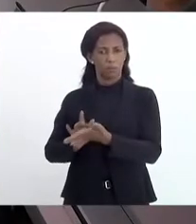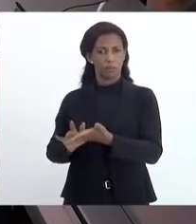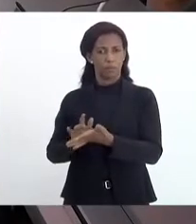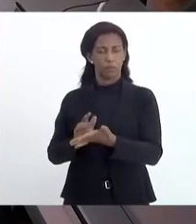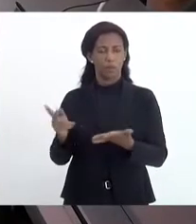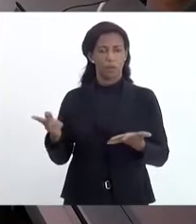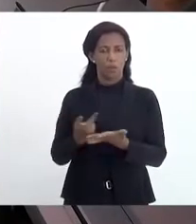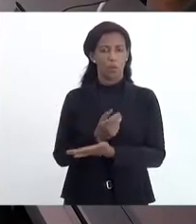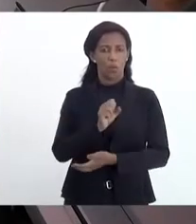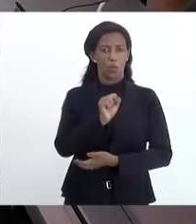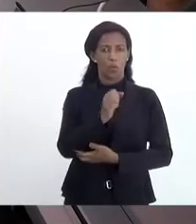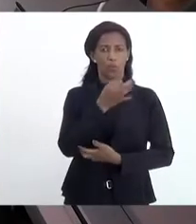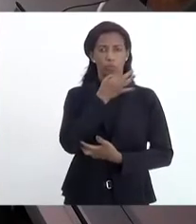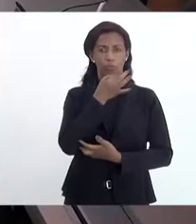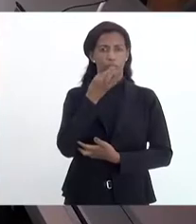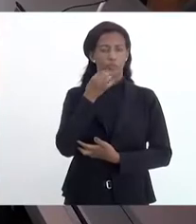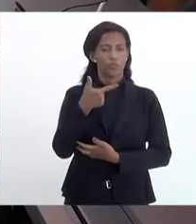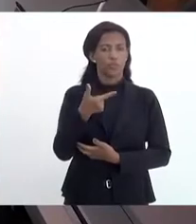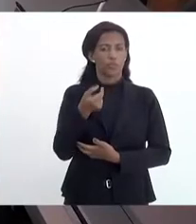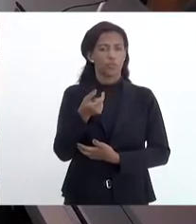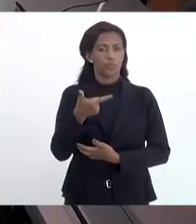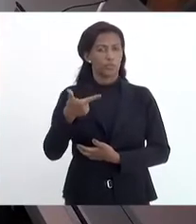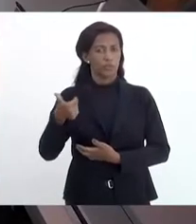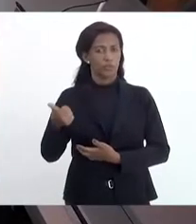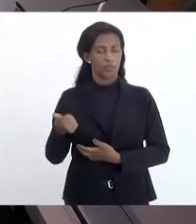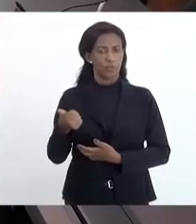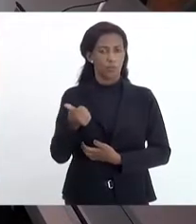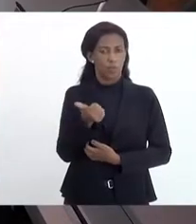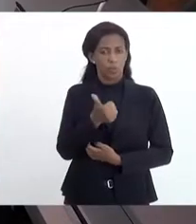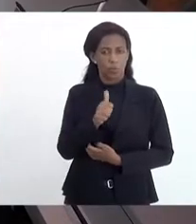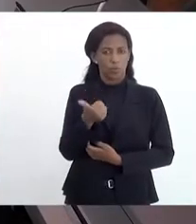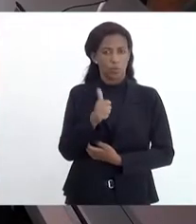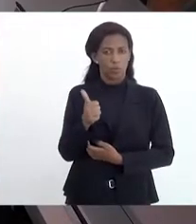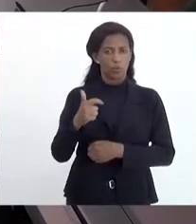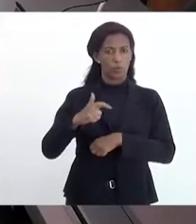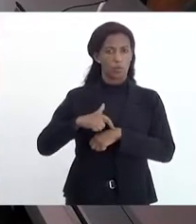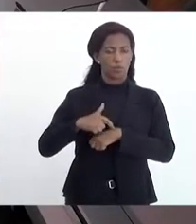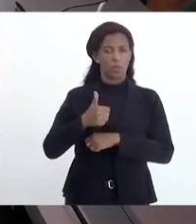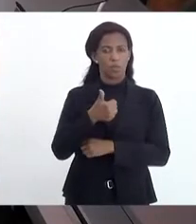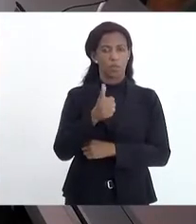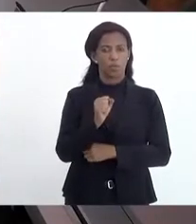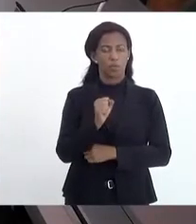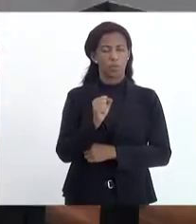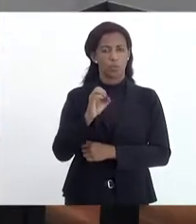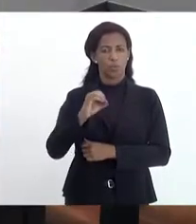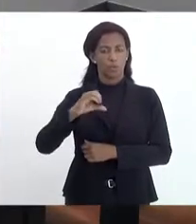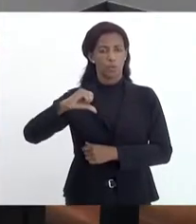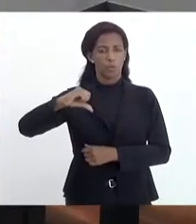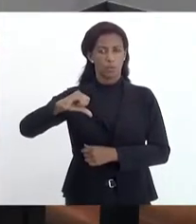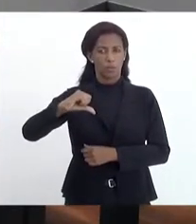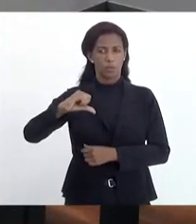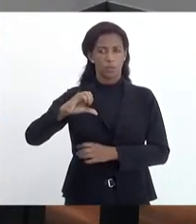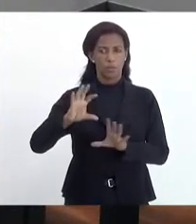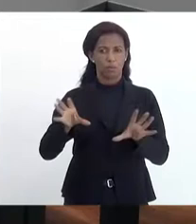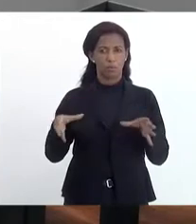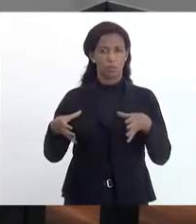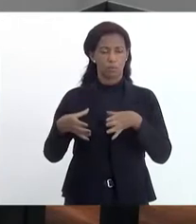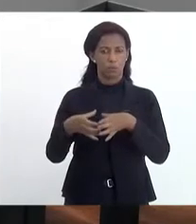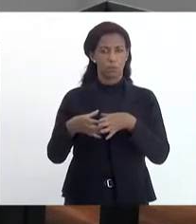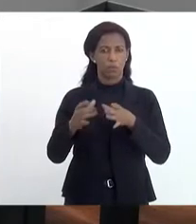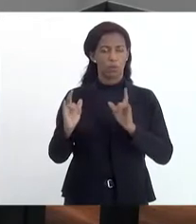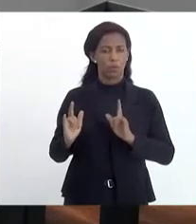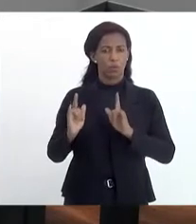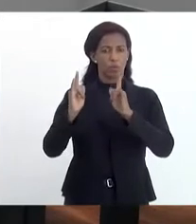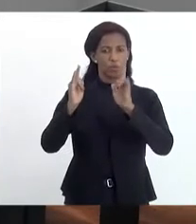8 de setembro de 2021, às 11 horas, na sala 1809 das comissões, edifício Lúcio Costa, com a